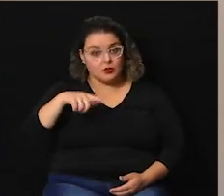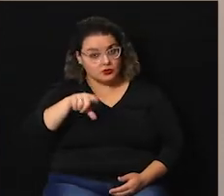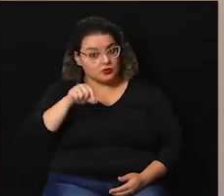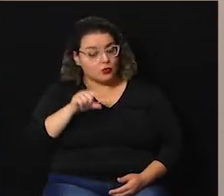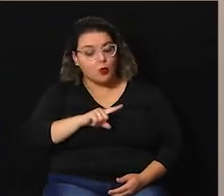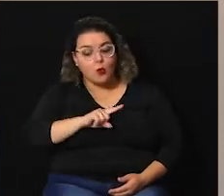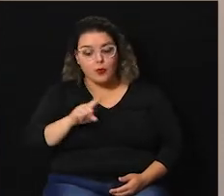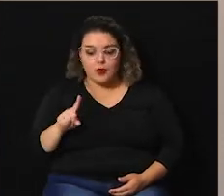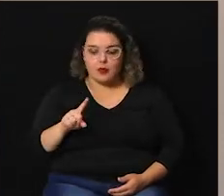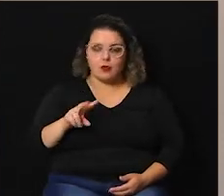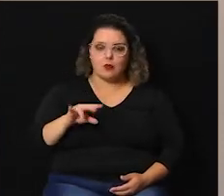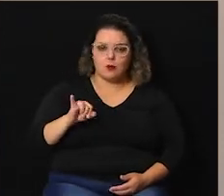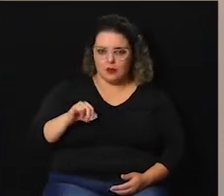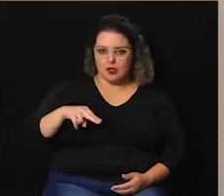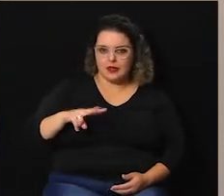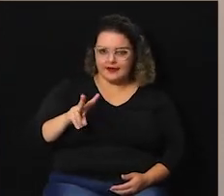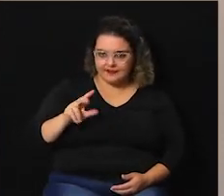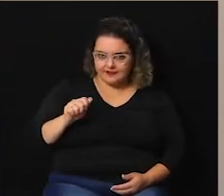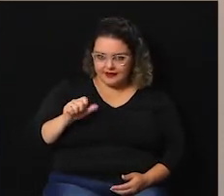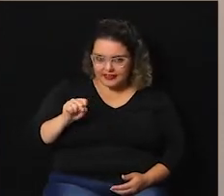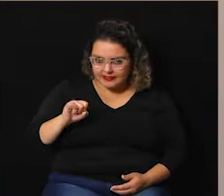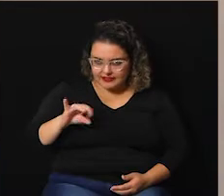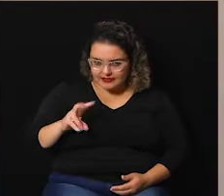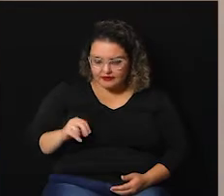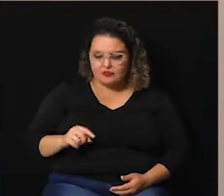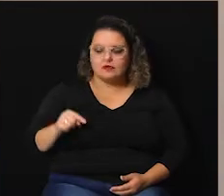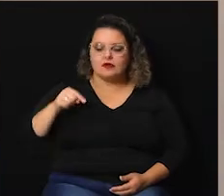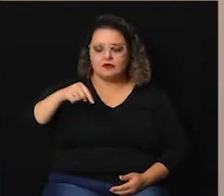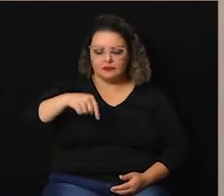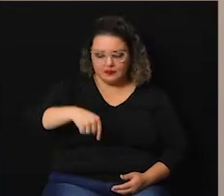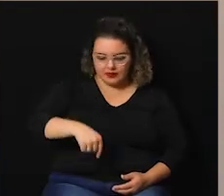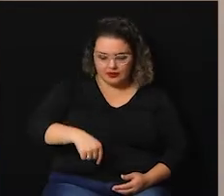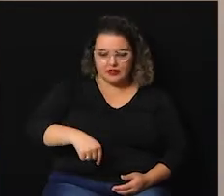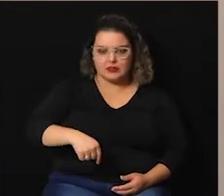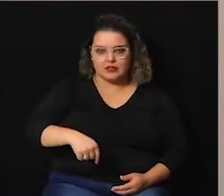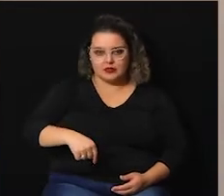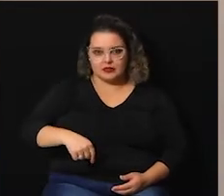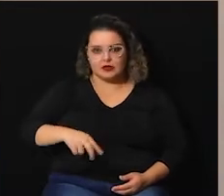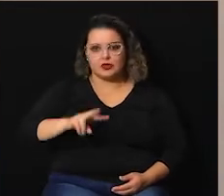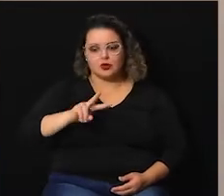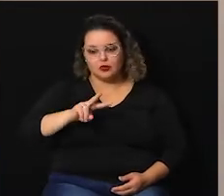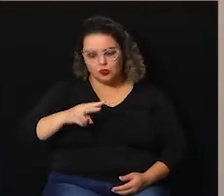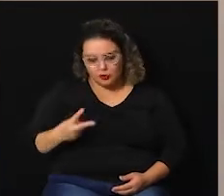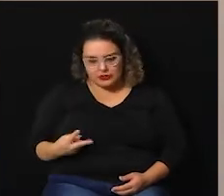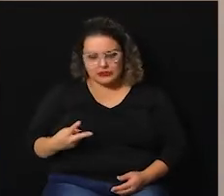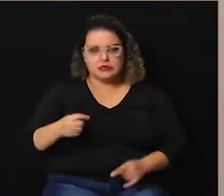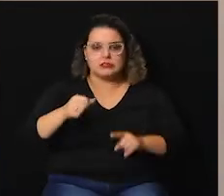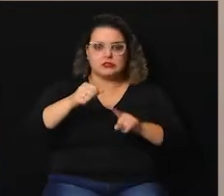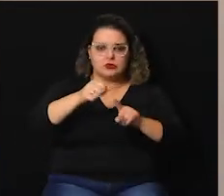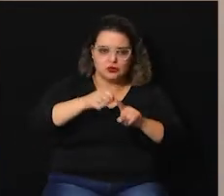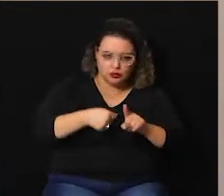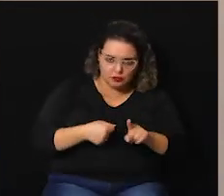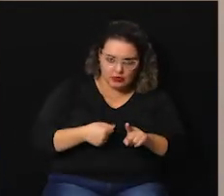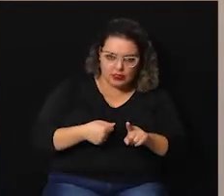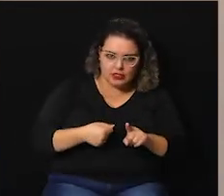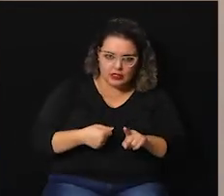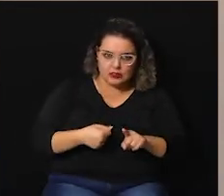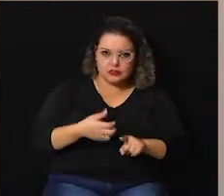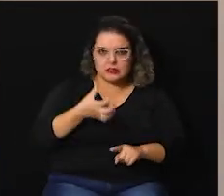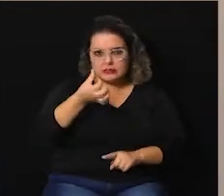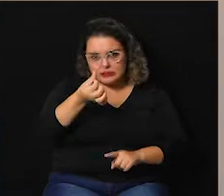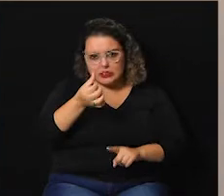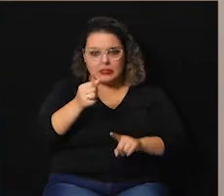invasivo. É um protocolo onde o paciente vem aqui na clínica 2 vezes por mês, durante 6